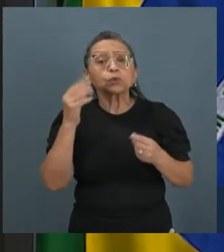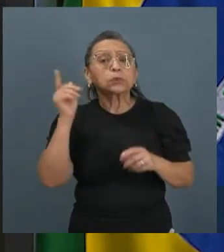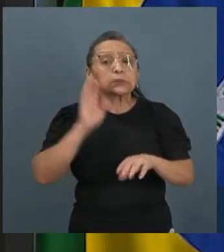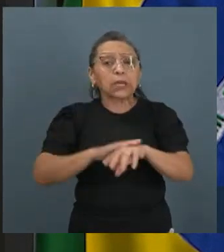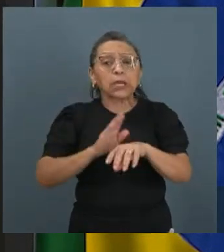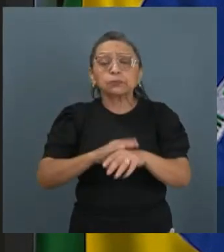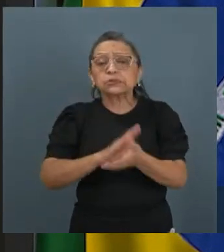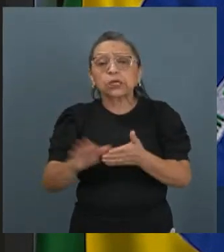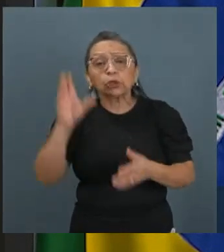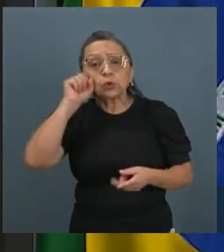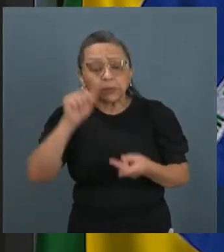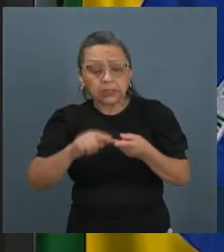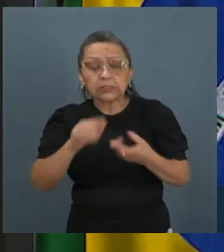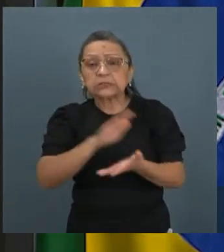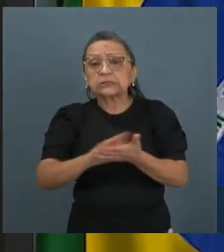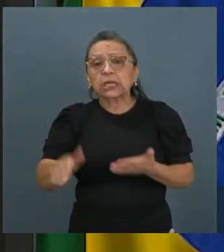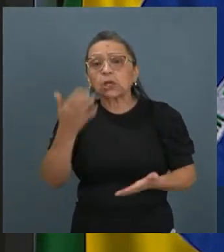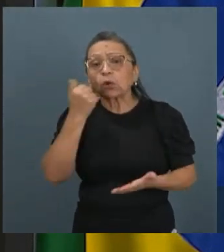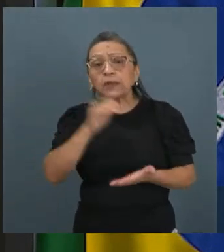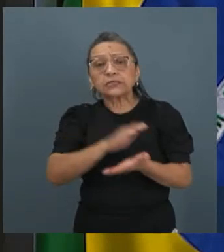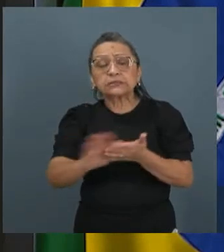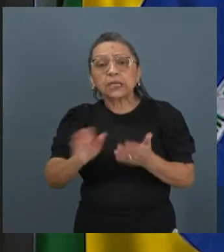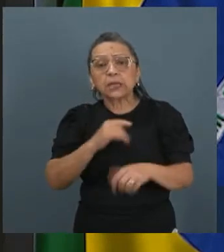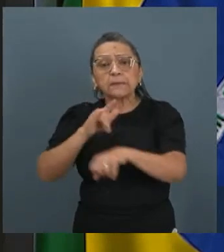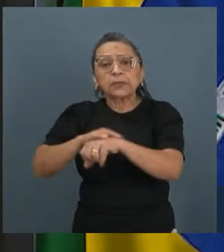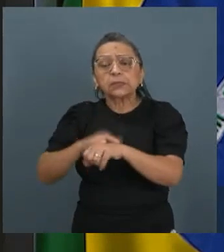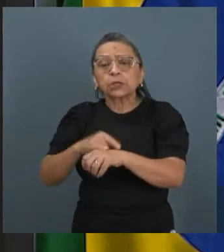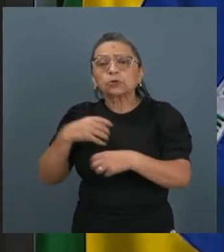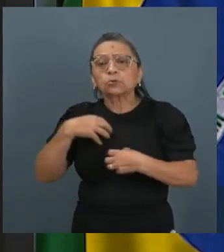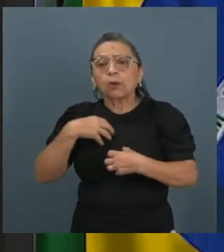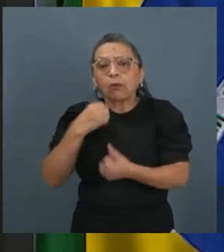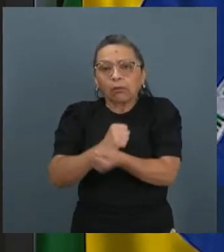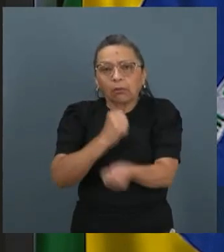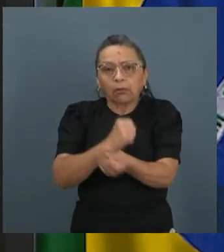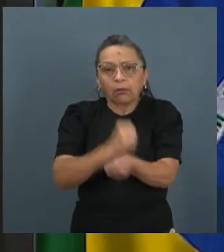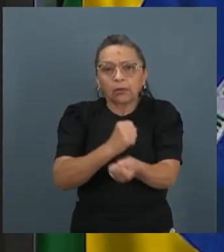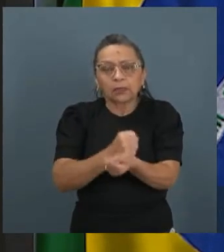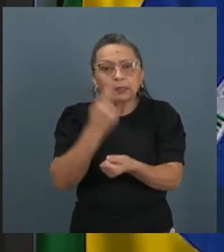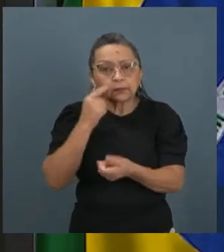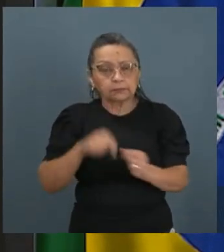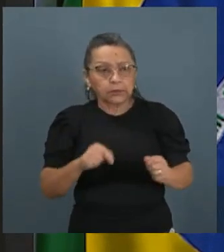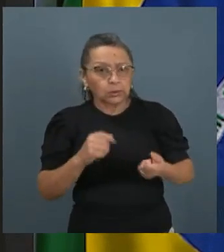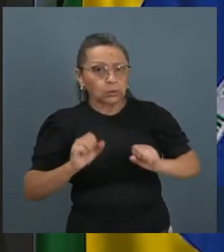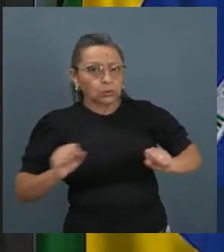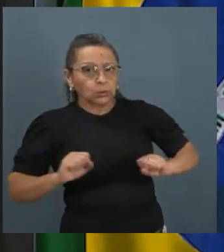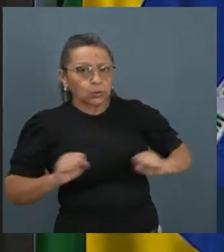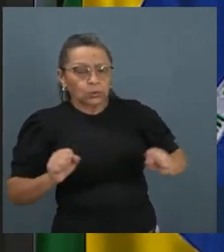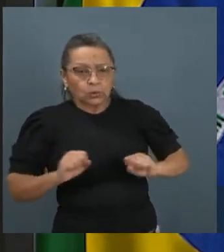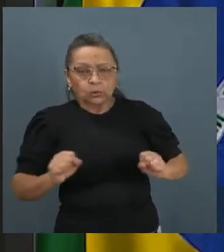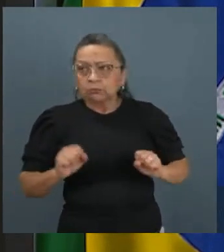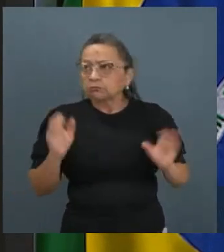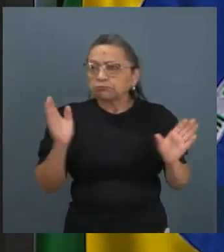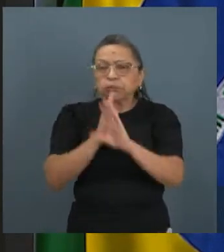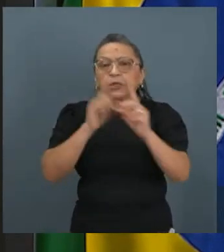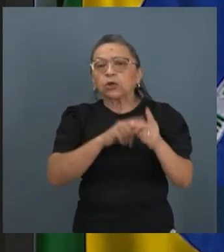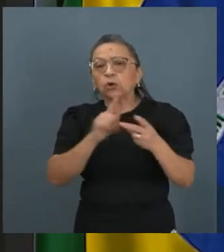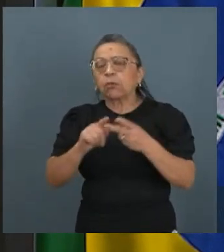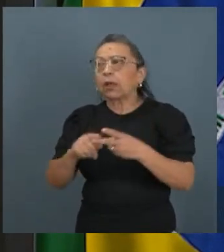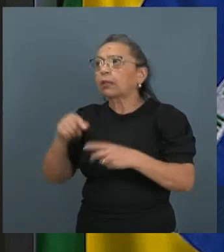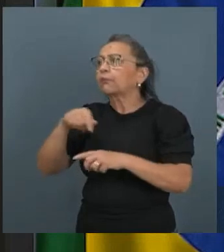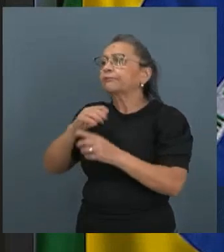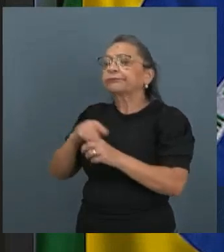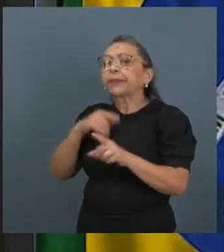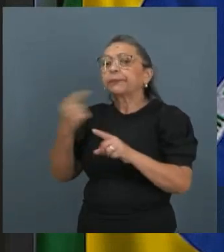sem comer e até sem ir ao banheiro, com sentimentos que oscilam entre uma euforia passageira e uma